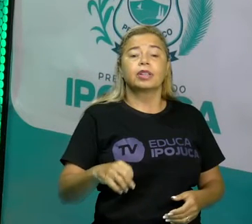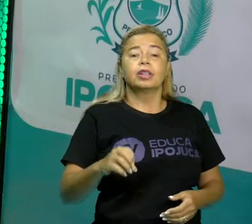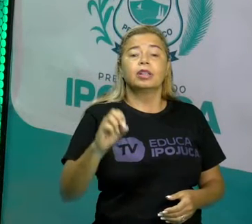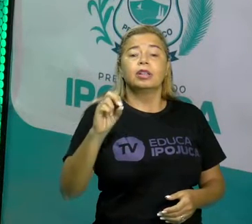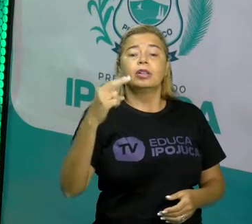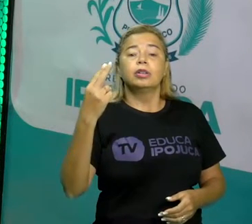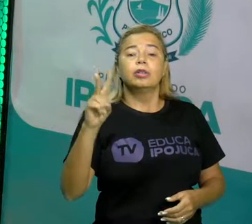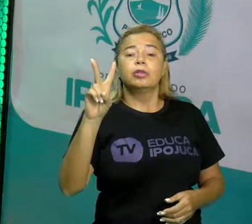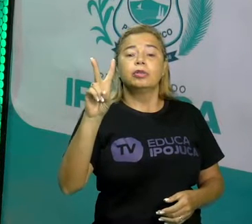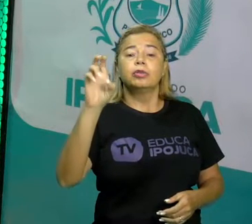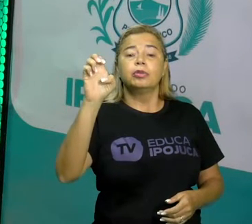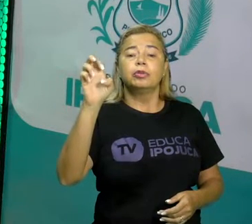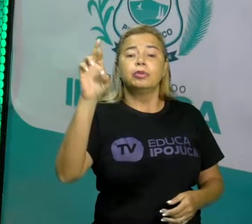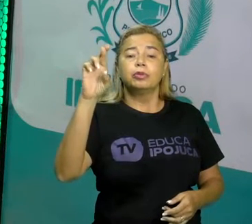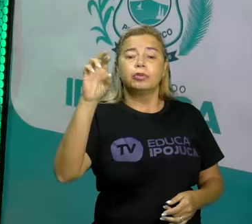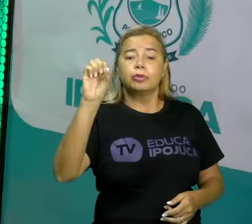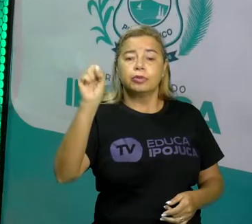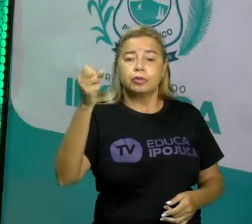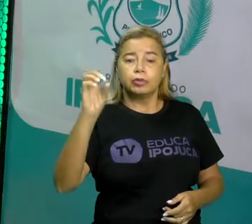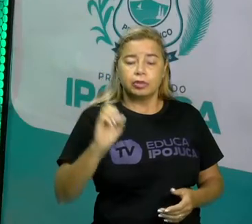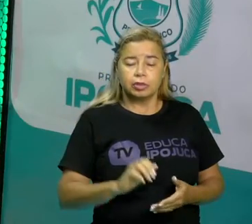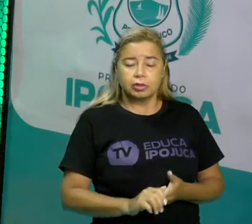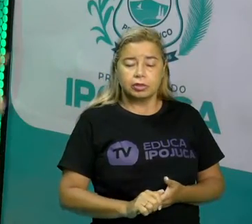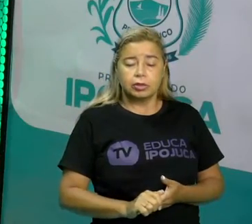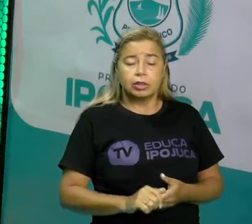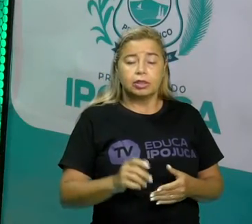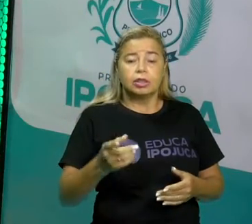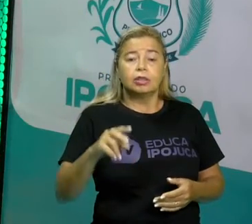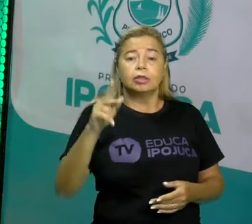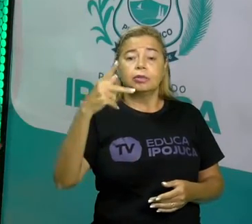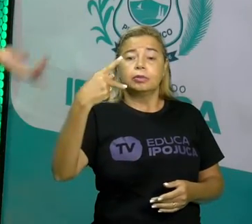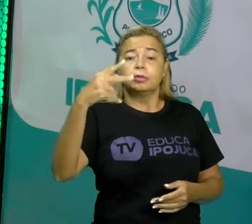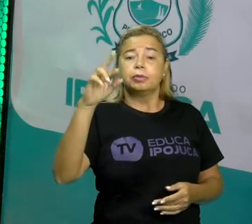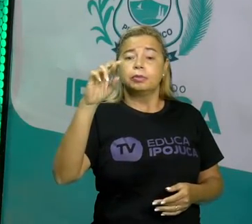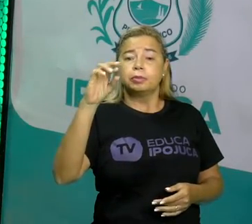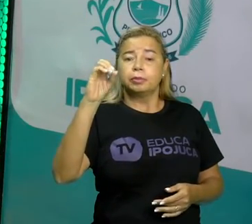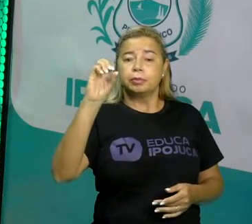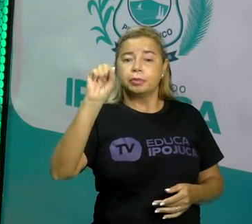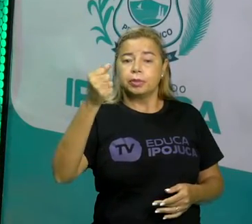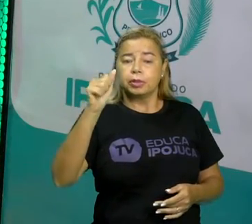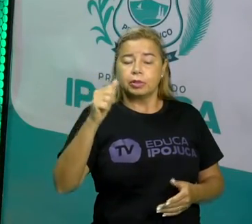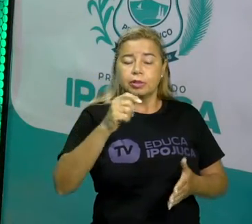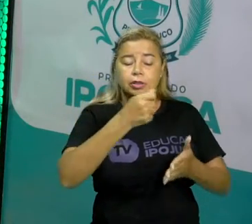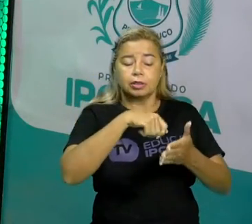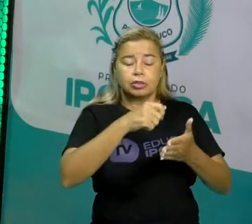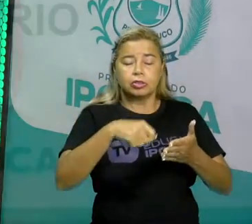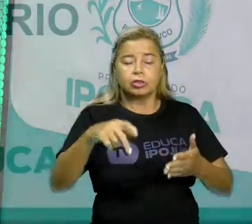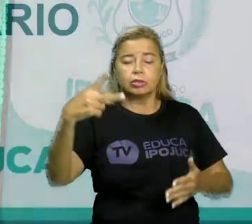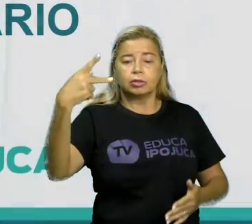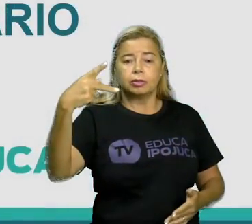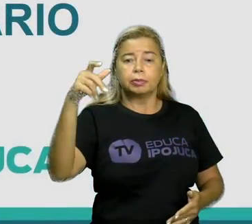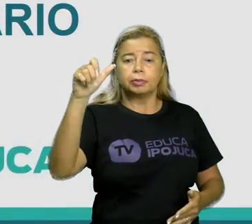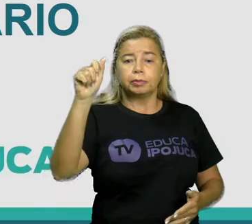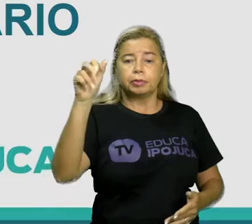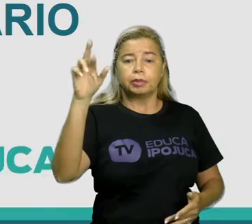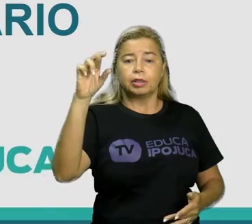parágrafos e já os versinhos são aqueles versinhos que a gente sabe que nós vamos aprender agora. Vamos lá para nossa aula?